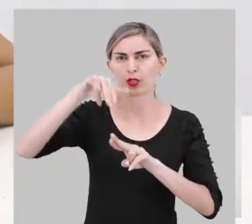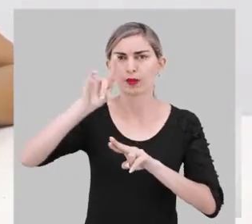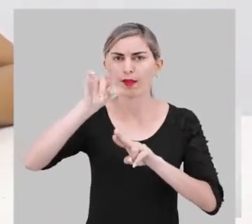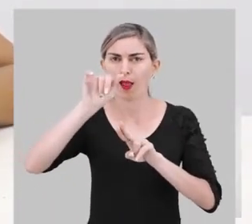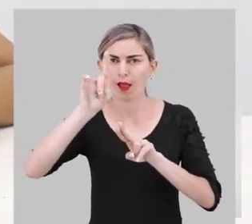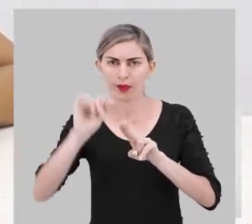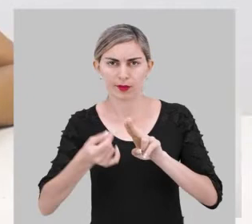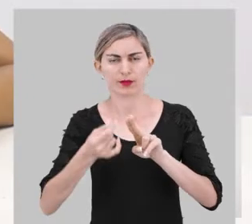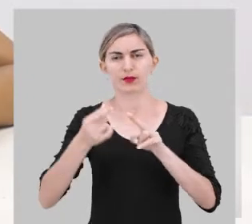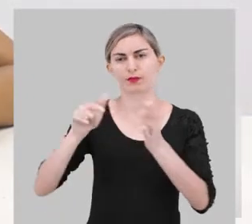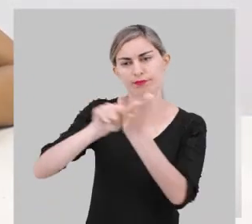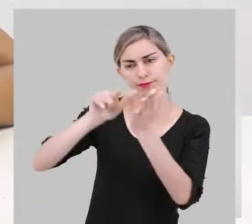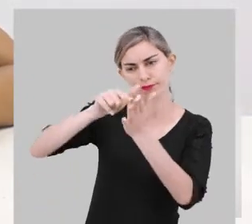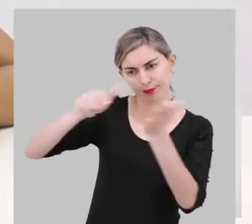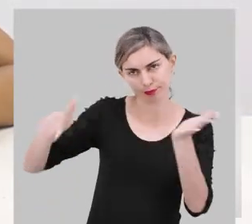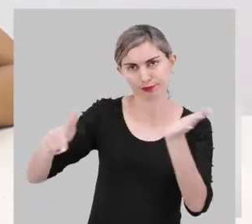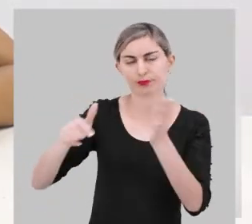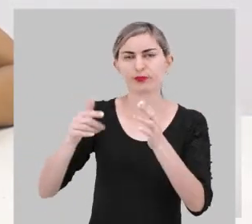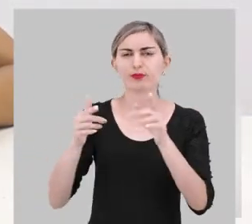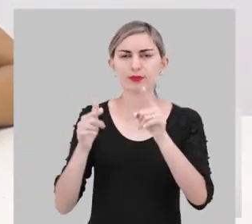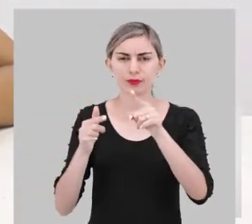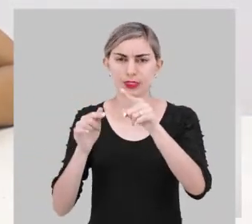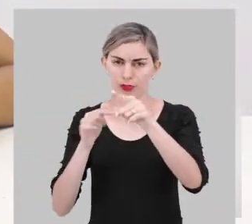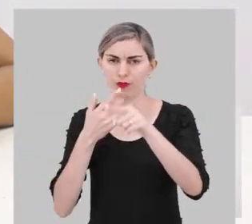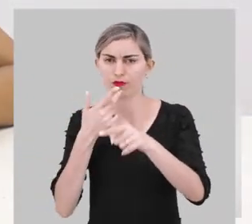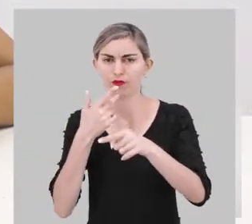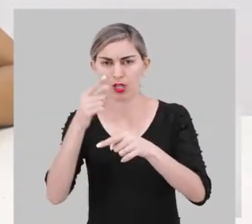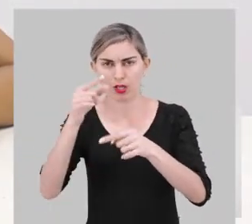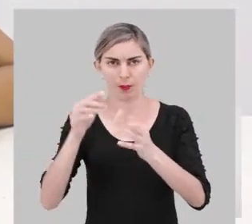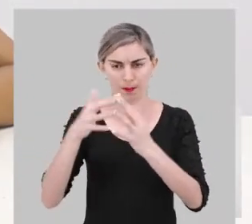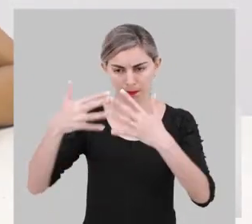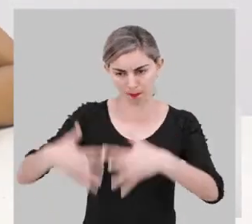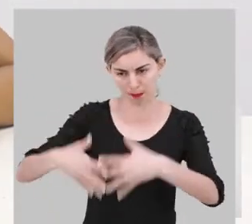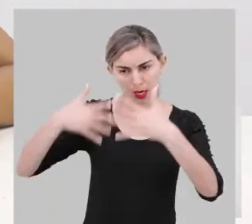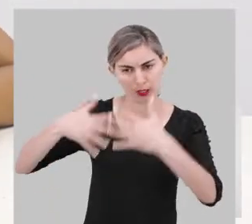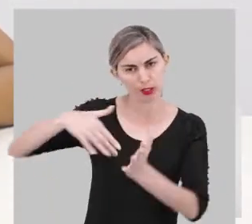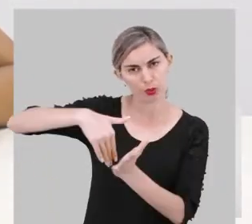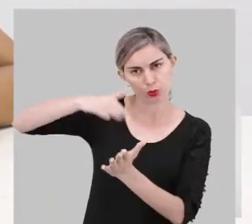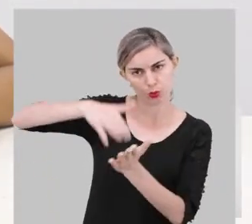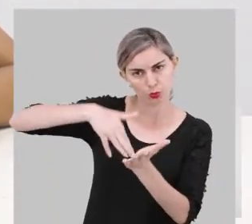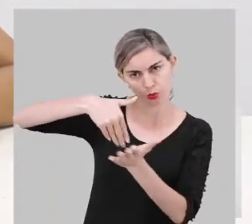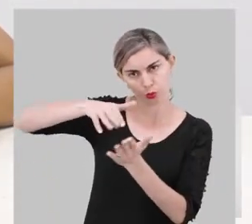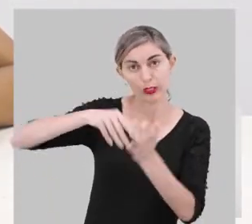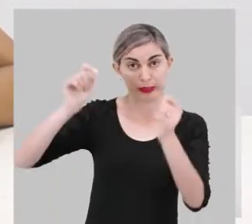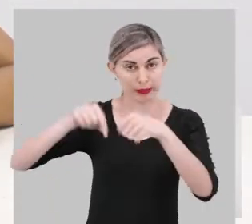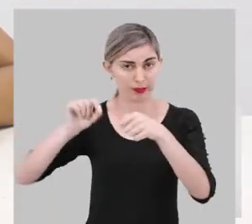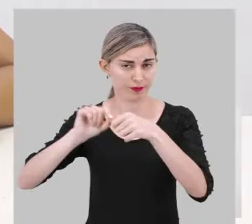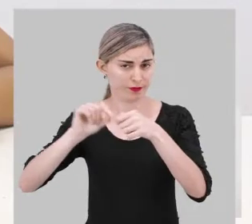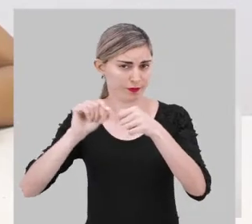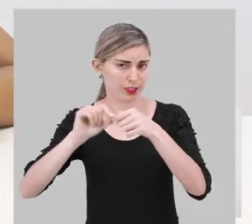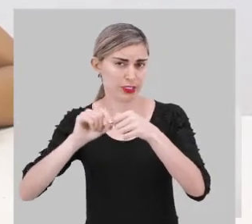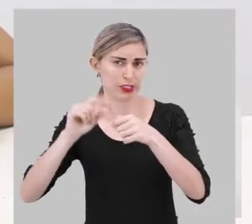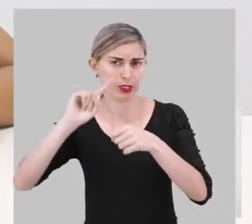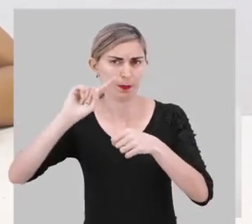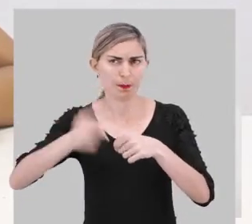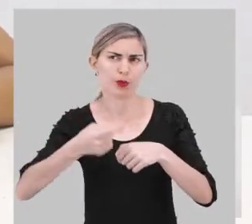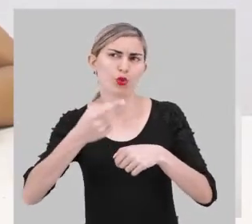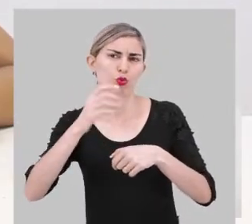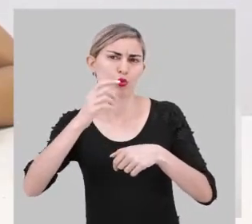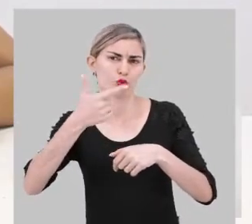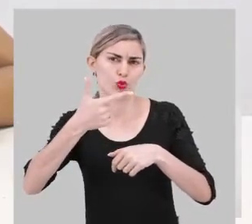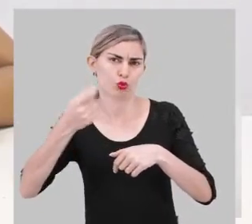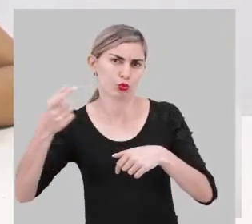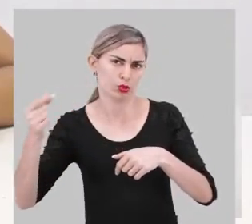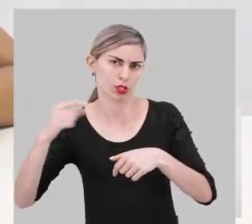de folhas. Então, se eu disse que a máquina de envernizamento é capaz de fazer